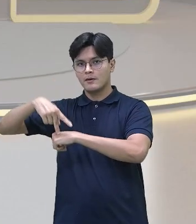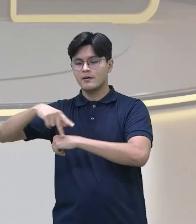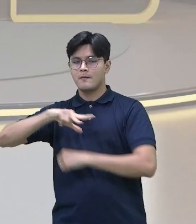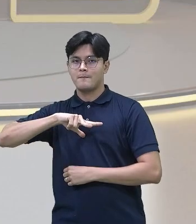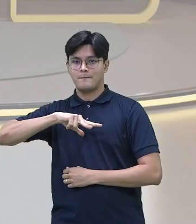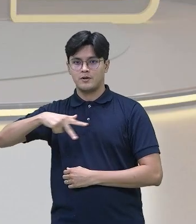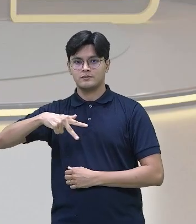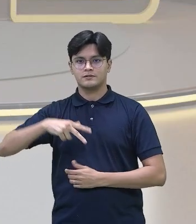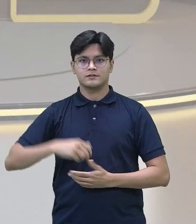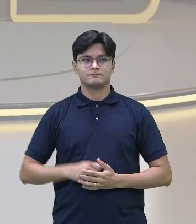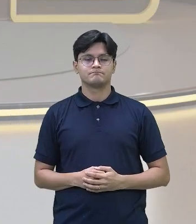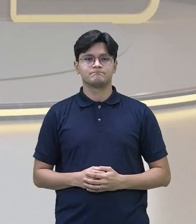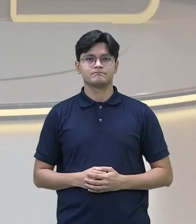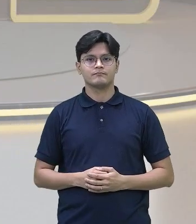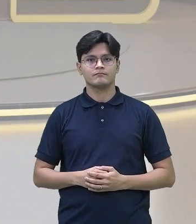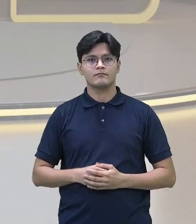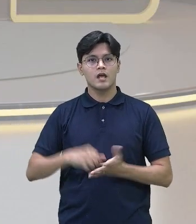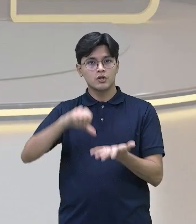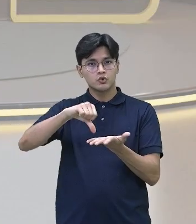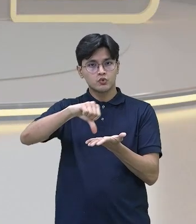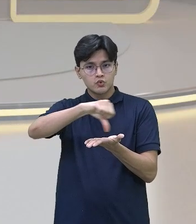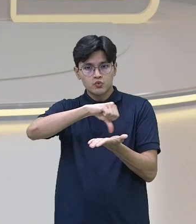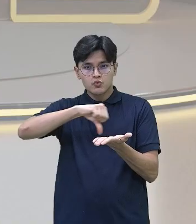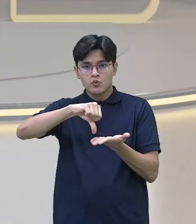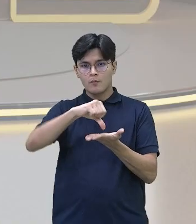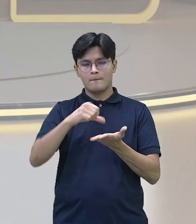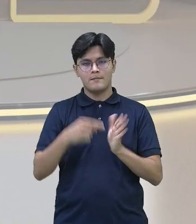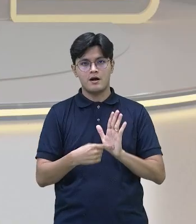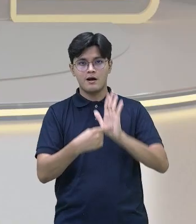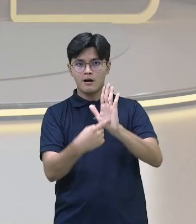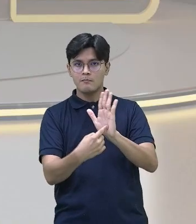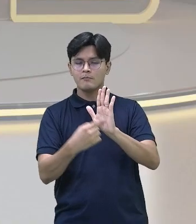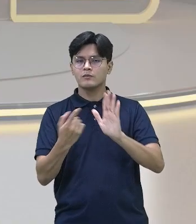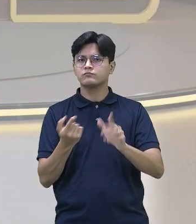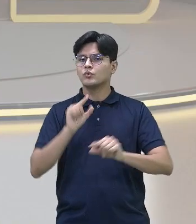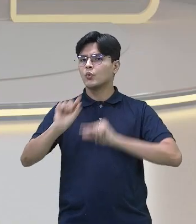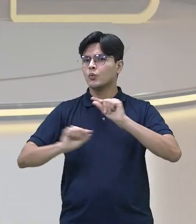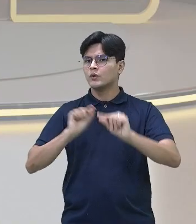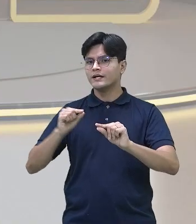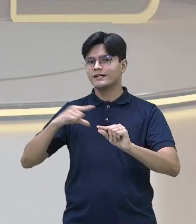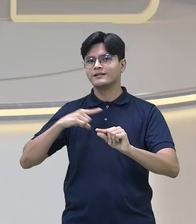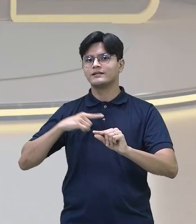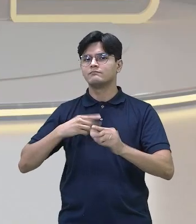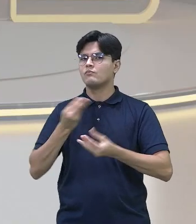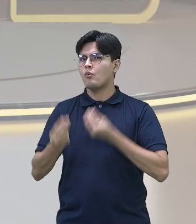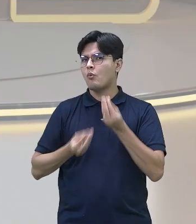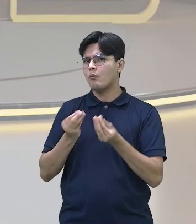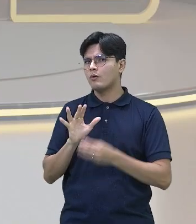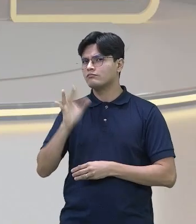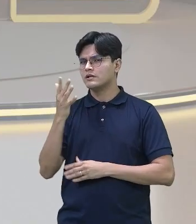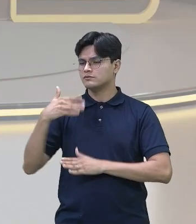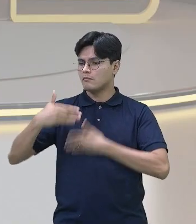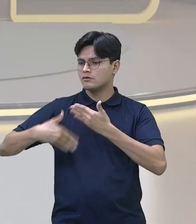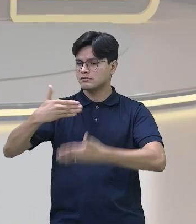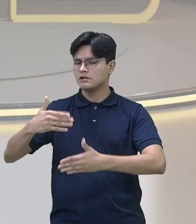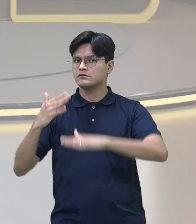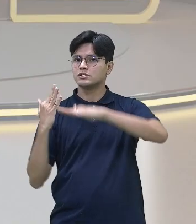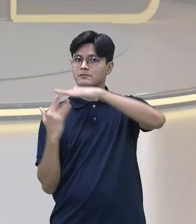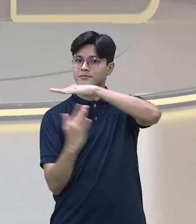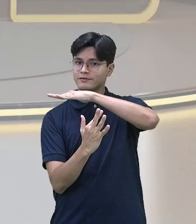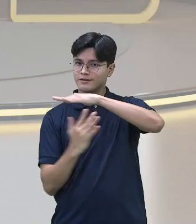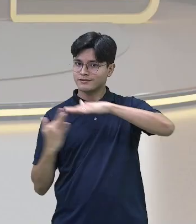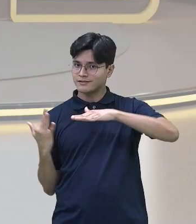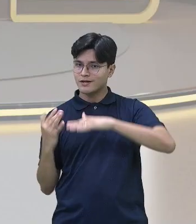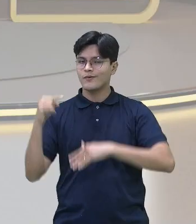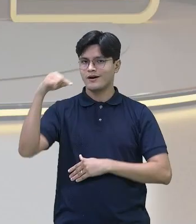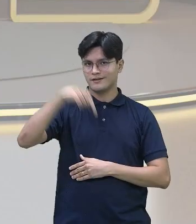aí nós temos nosso mapa, justamente esse movimento populacional dentro do nosso território brasileiro. Então você acompanha